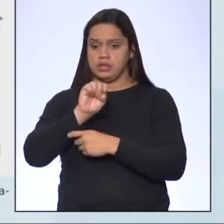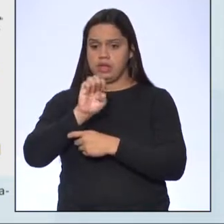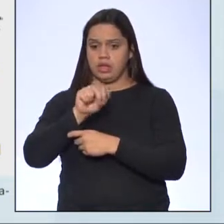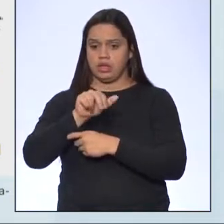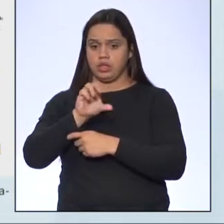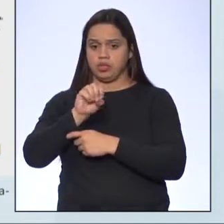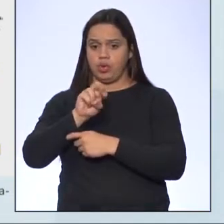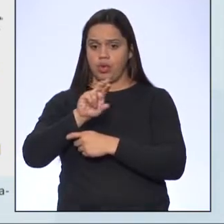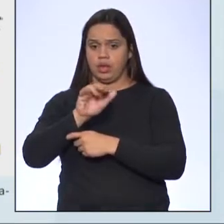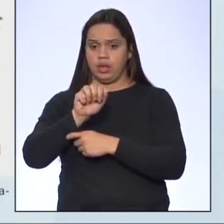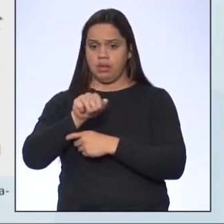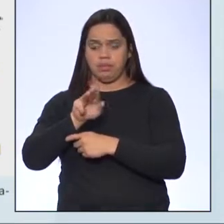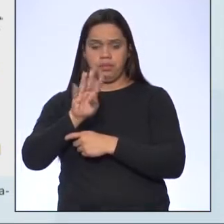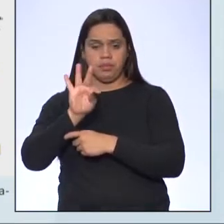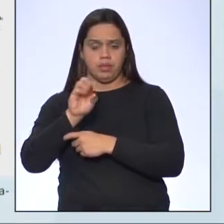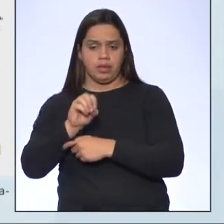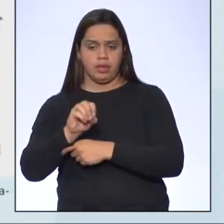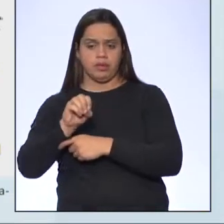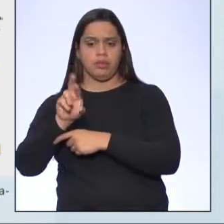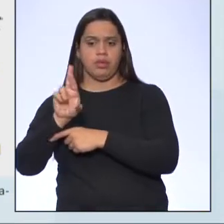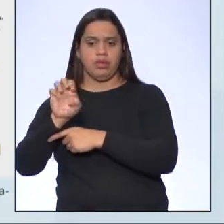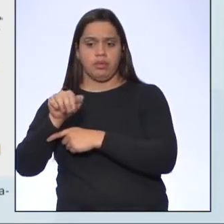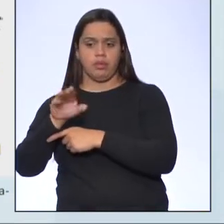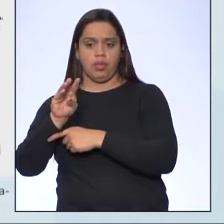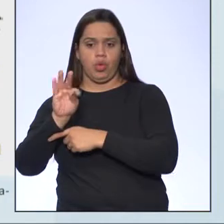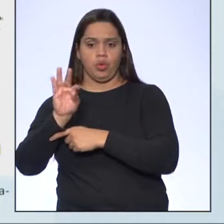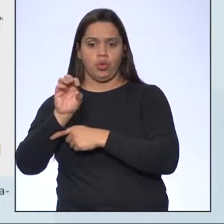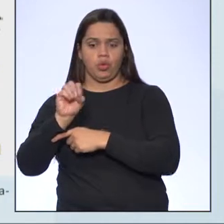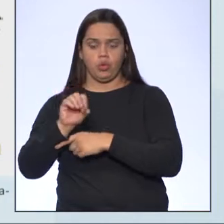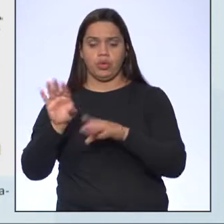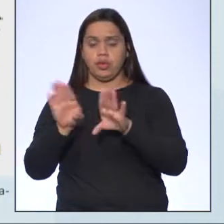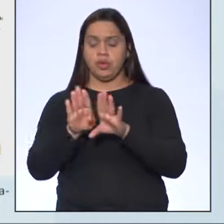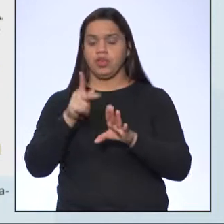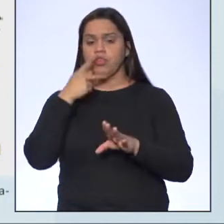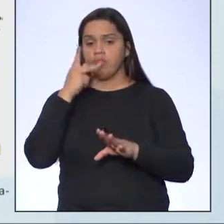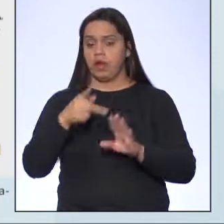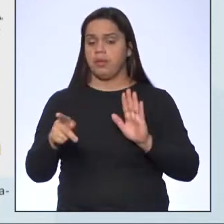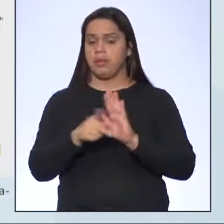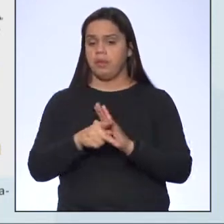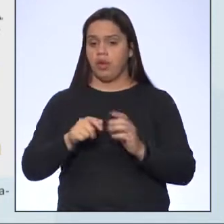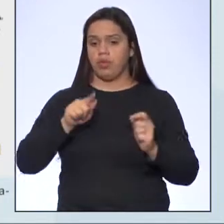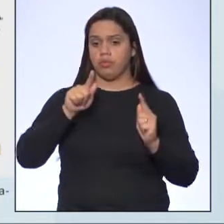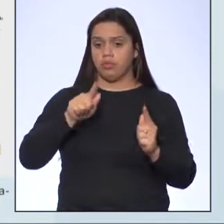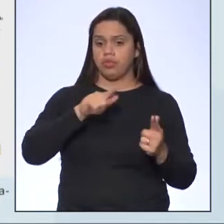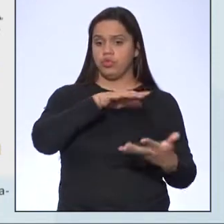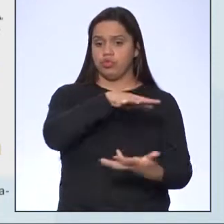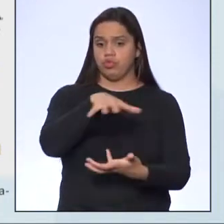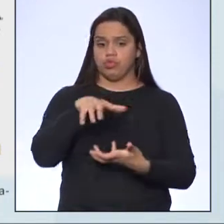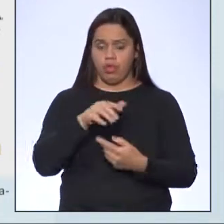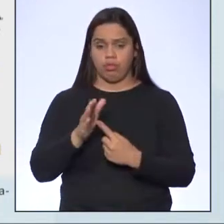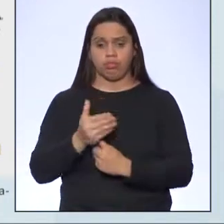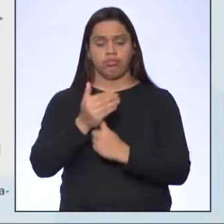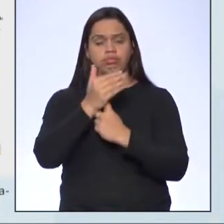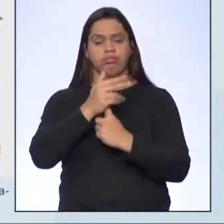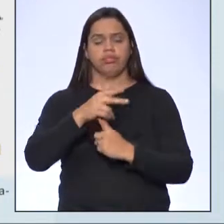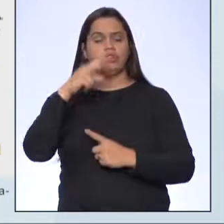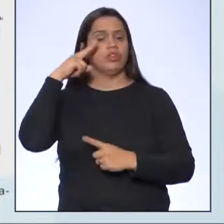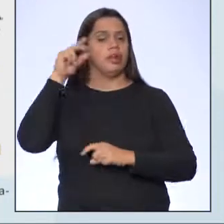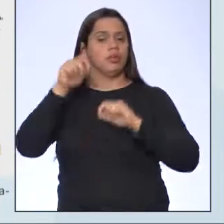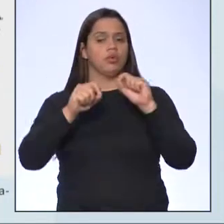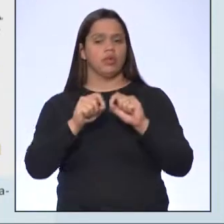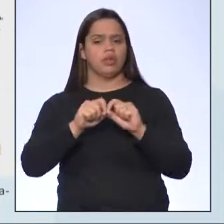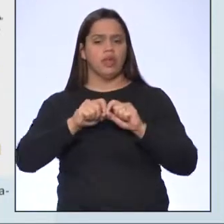isso. E quando a gente fala de geotecnologia, a gente lembra também dos inúmeros programas computacionais,